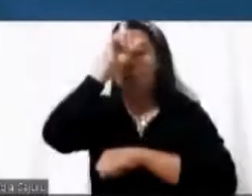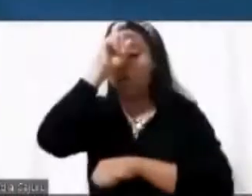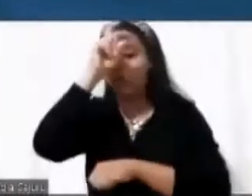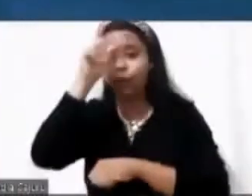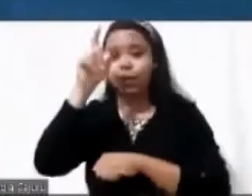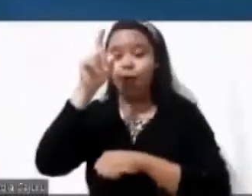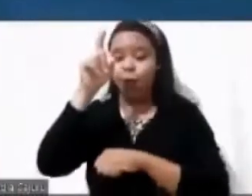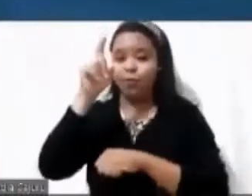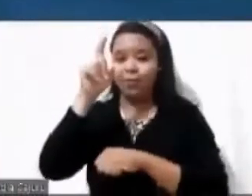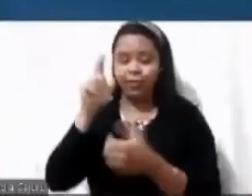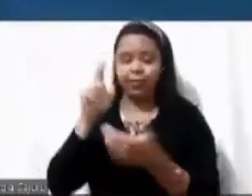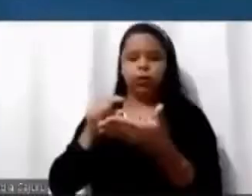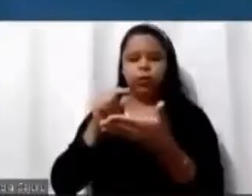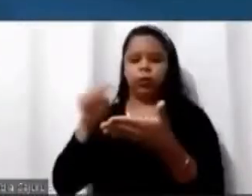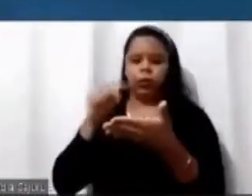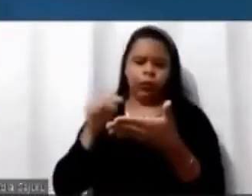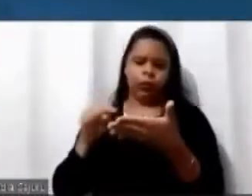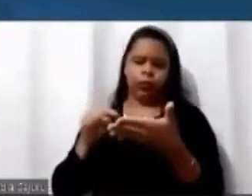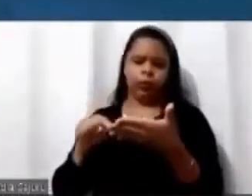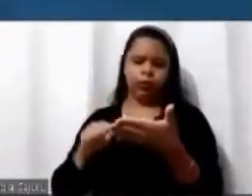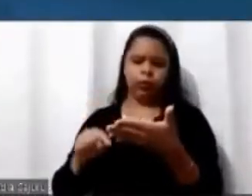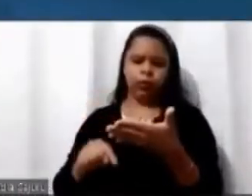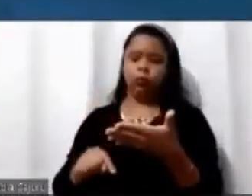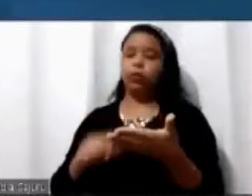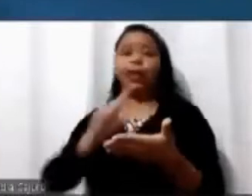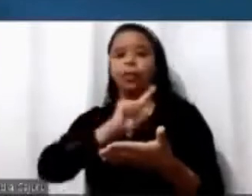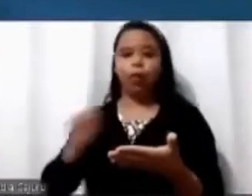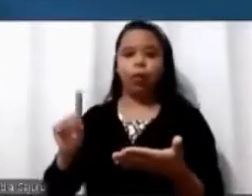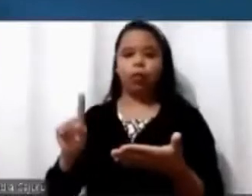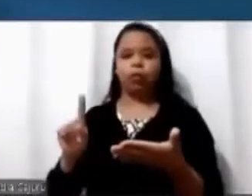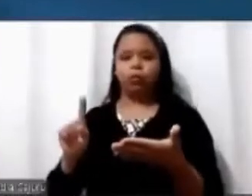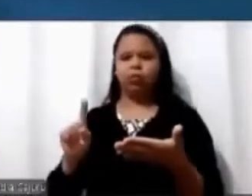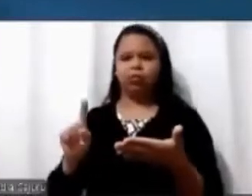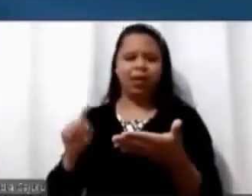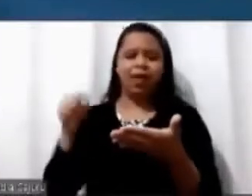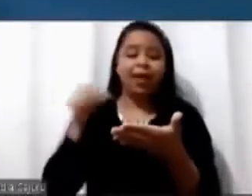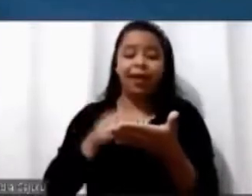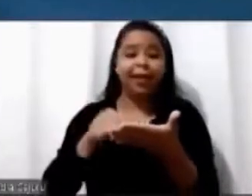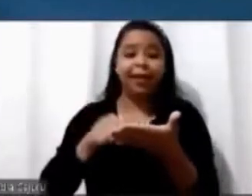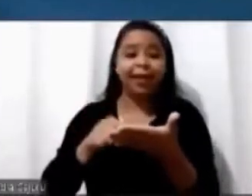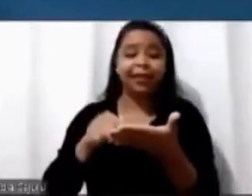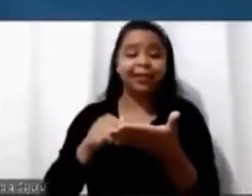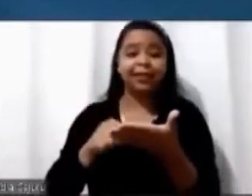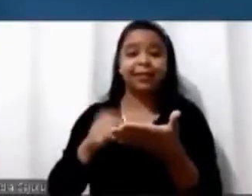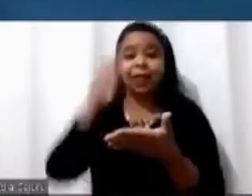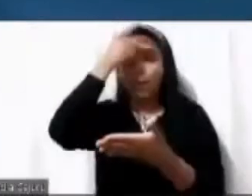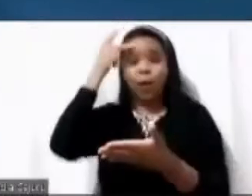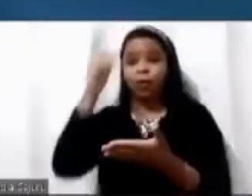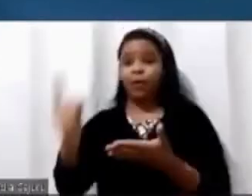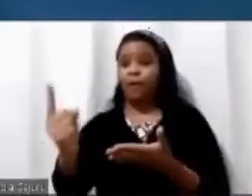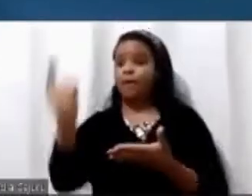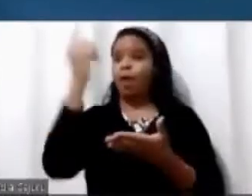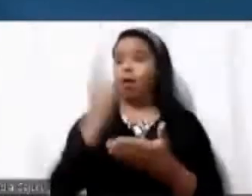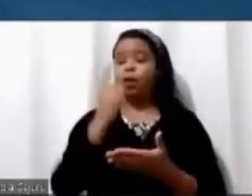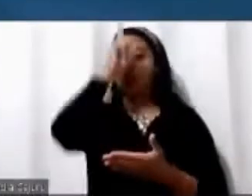adesão, onde o paciente não pode mudar nada do que está escrito. Como esta atitude